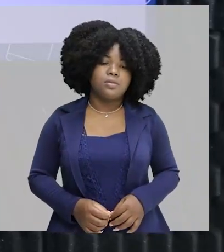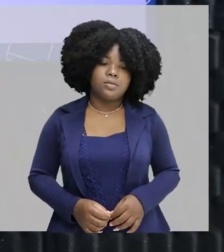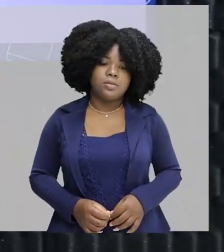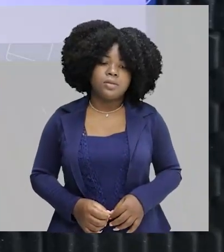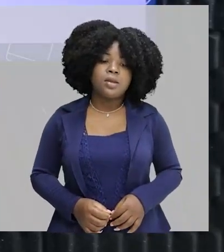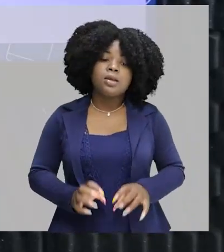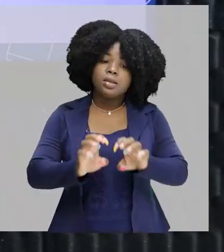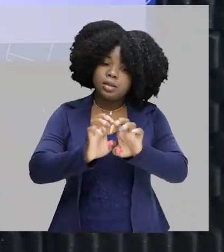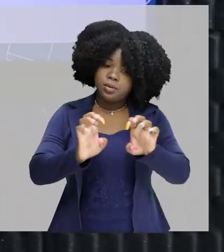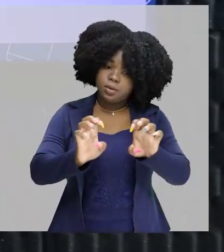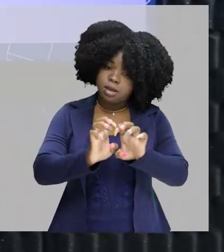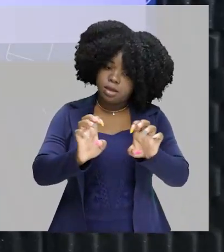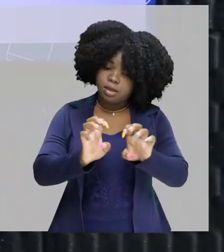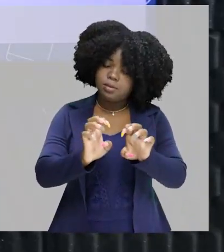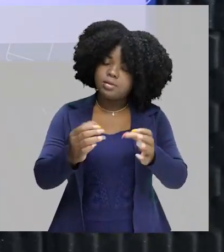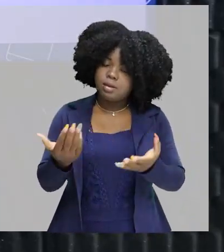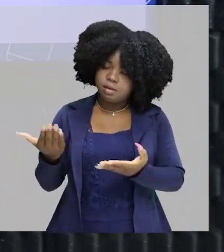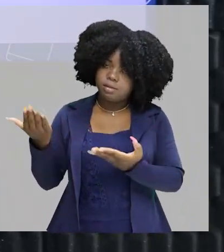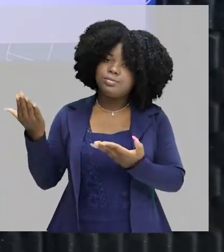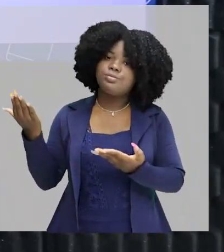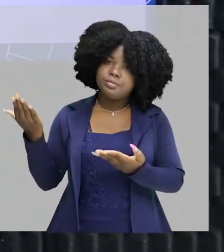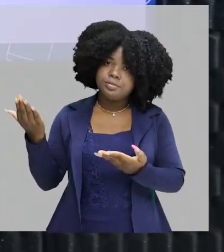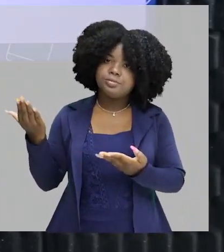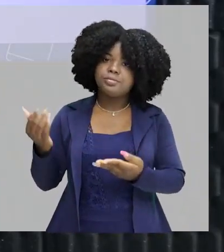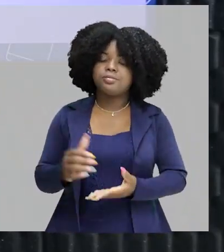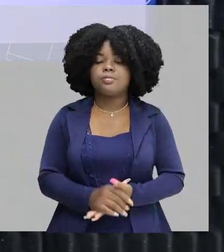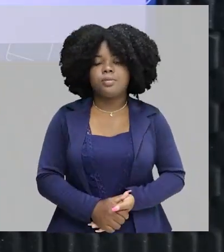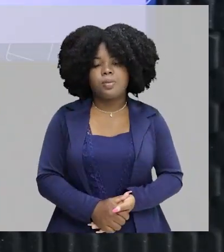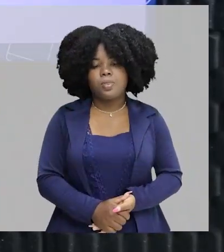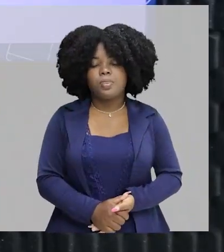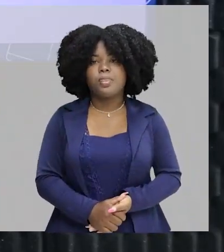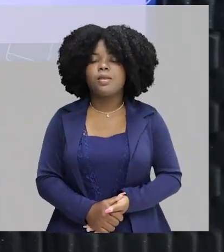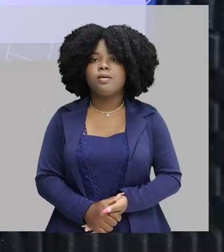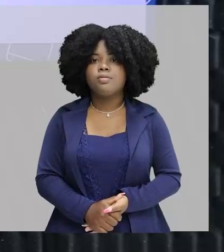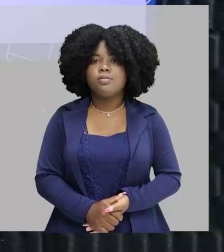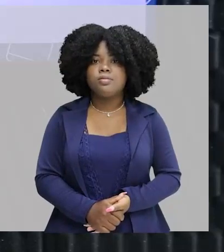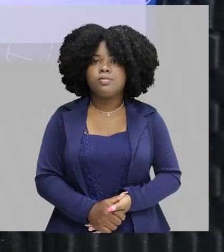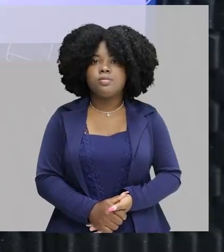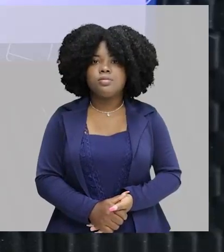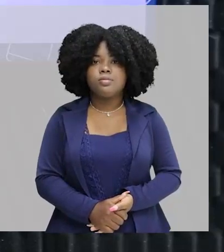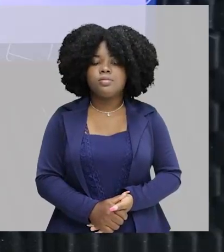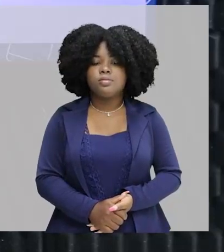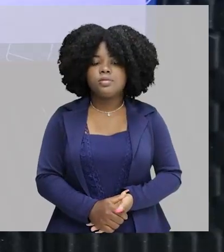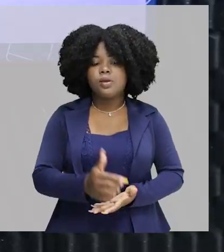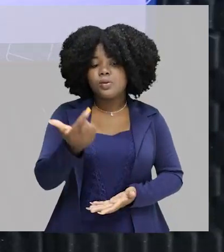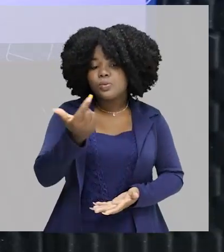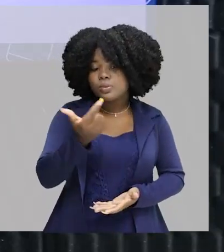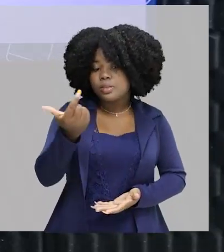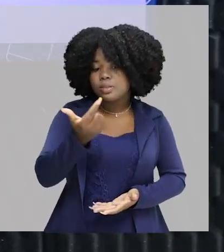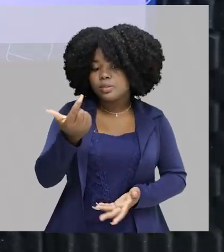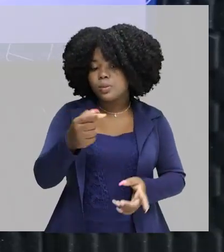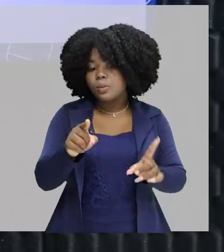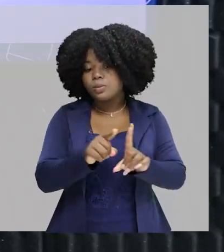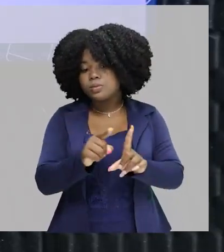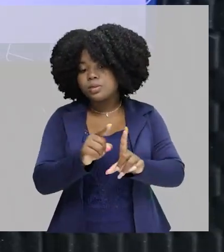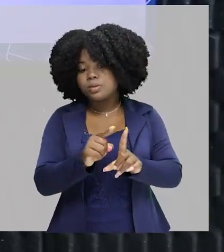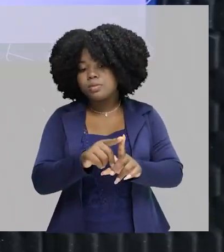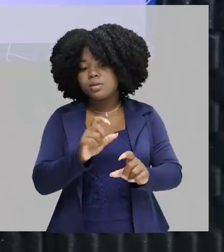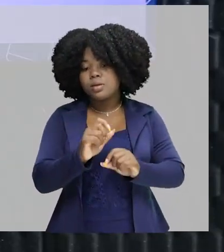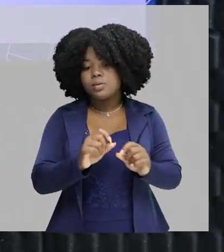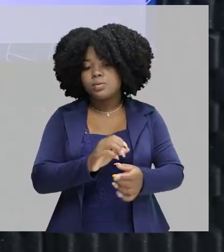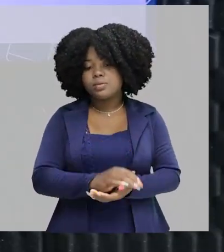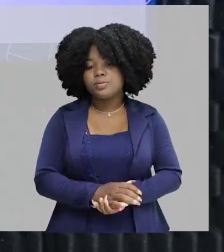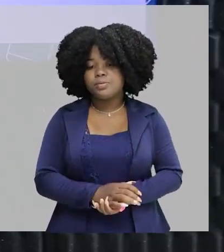a equação problema é essa que está no quadro. Turminha, o segundo passo é